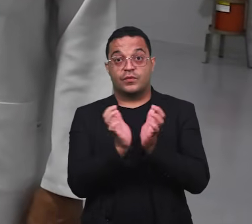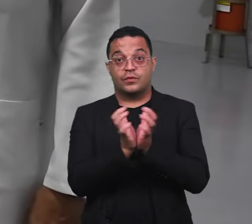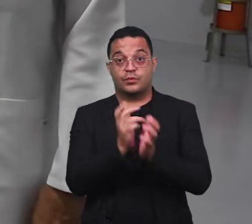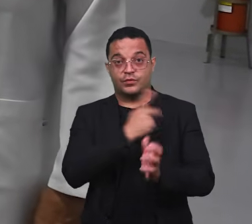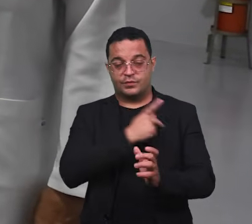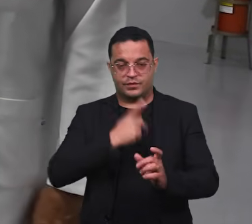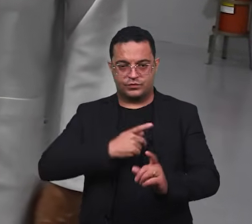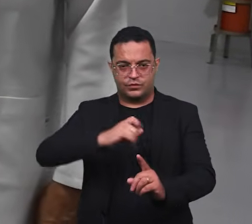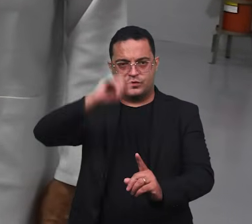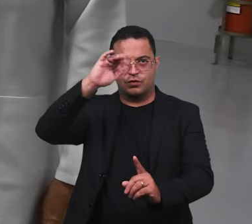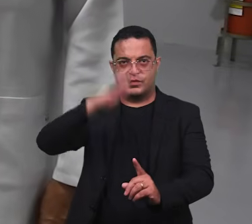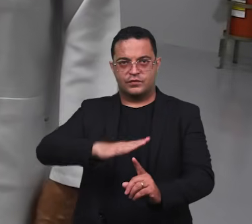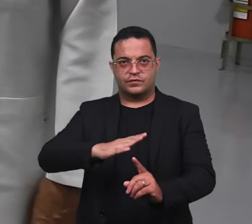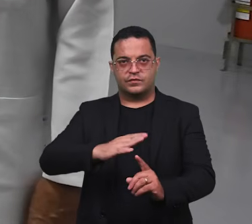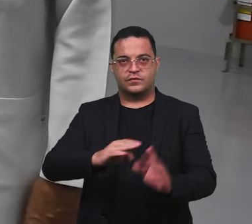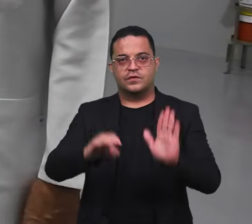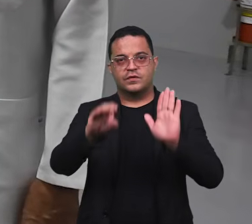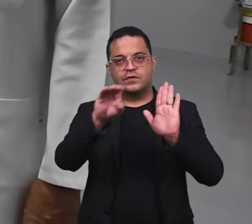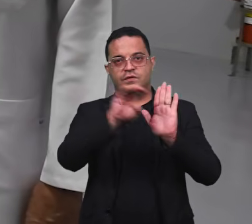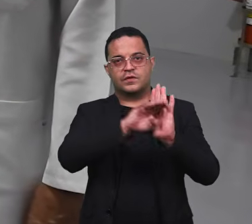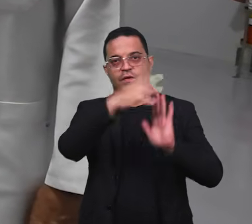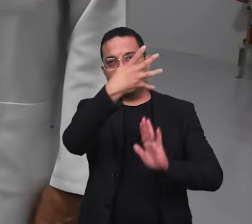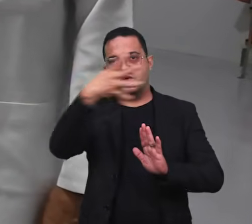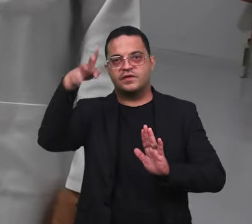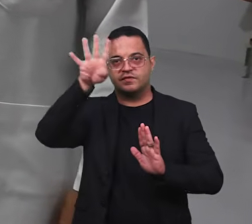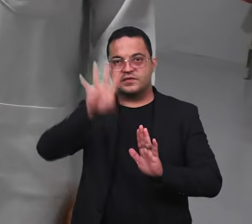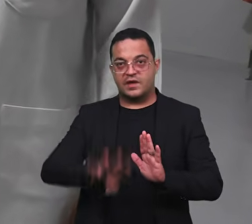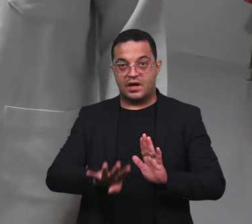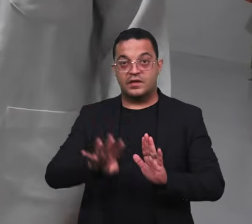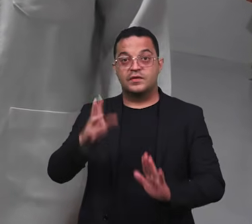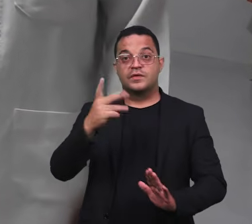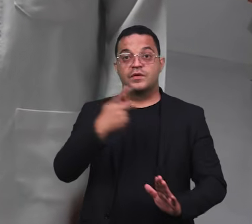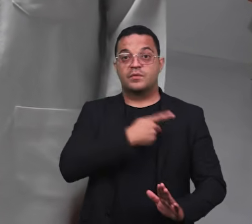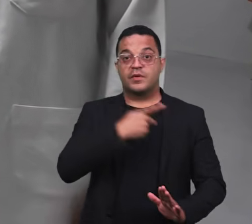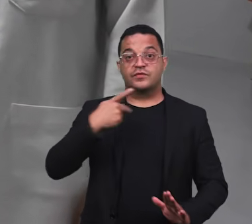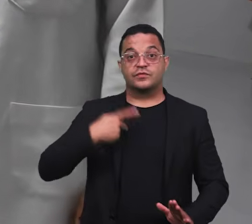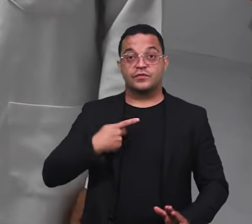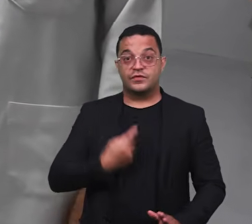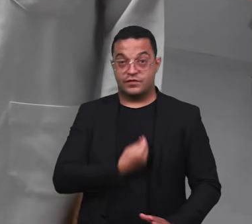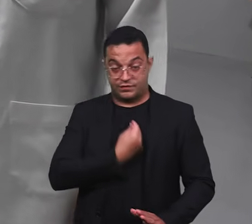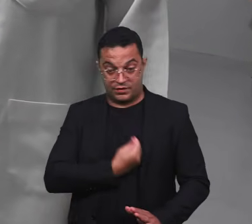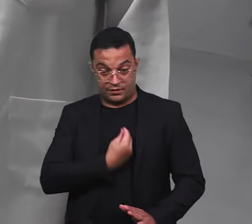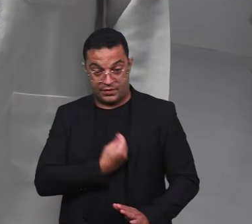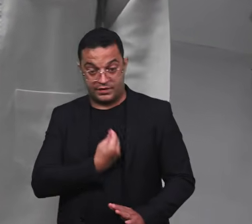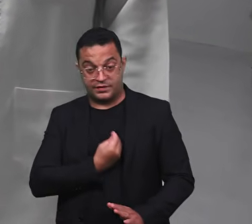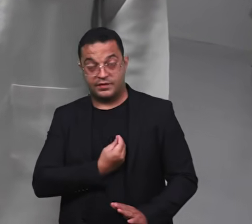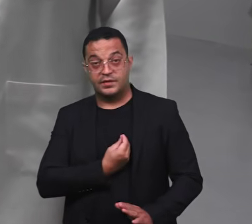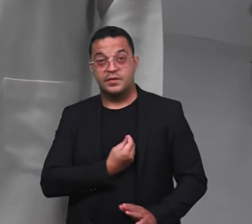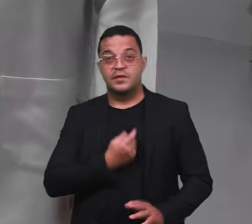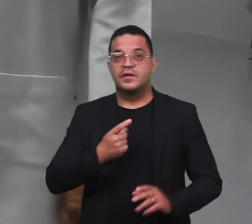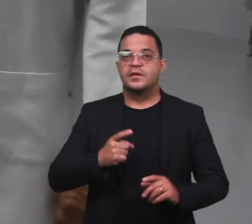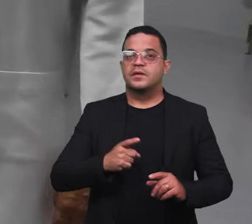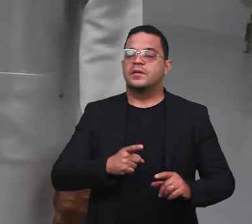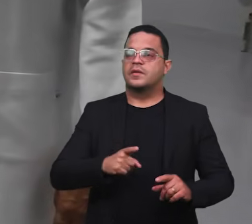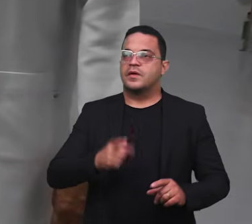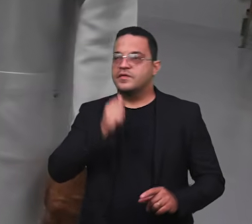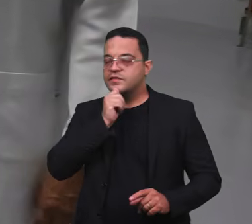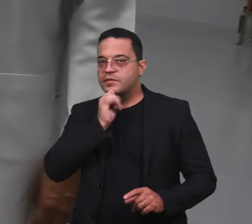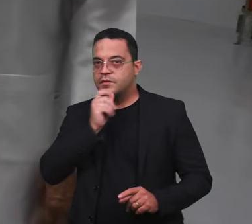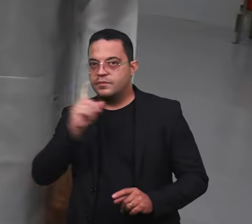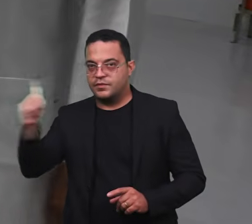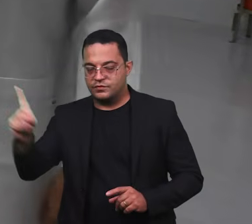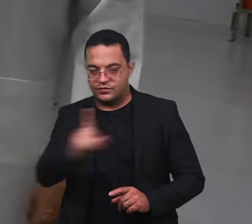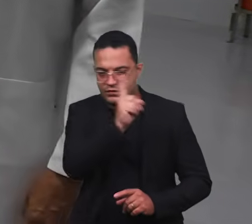uma escala junto com os nossos companheiros pastores, e a cada atendimento os pacientes, né, os seminaristas